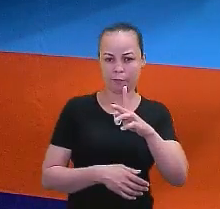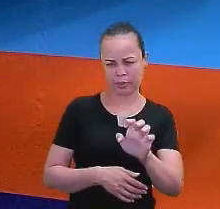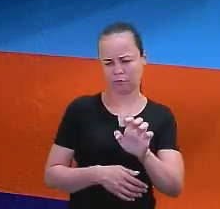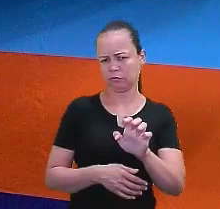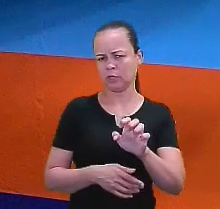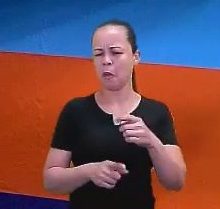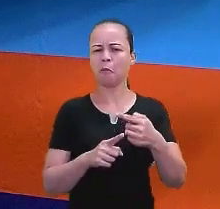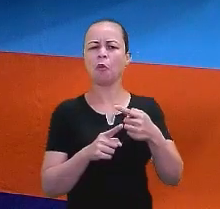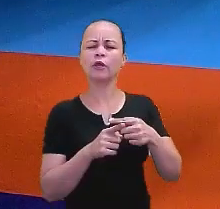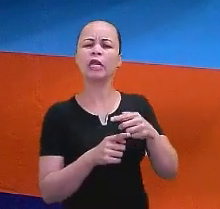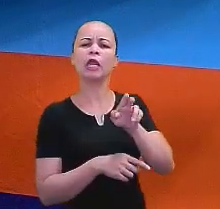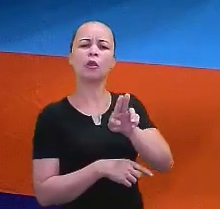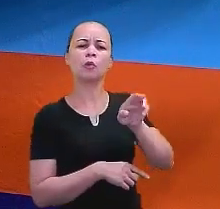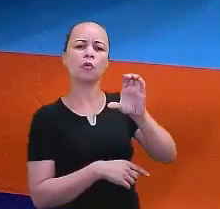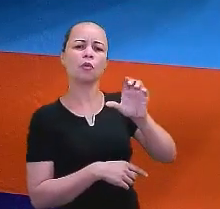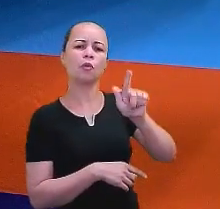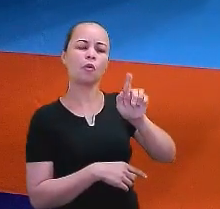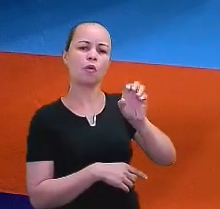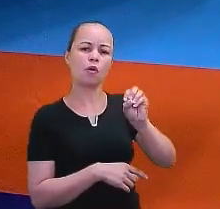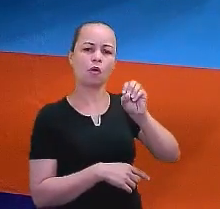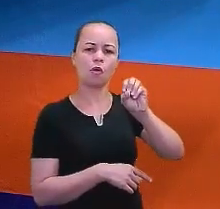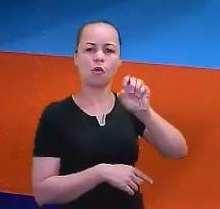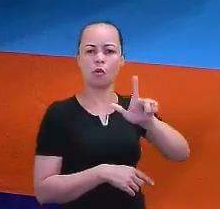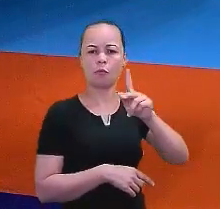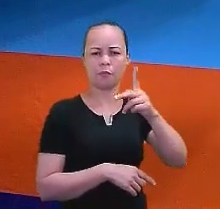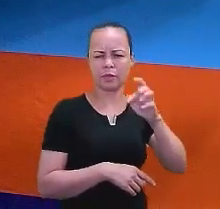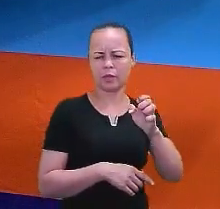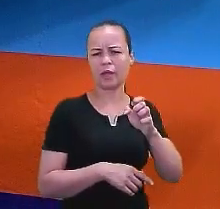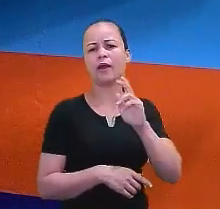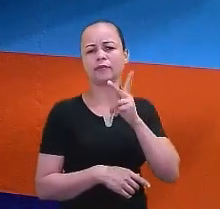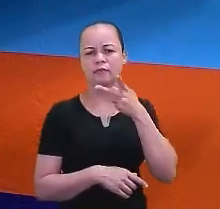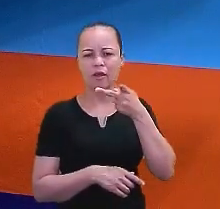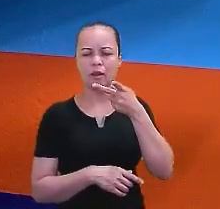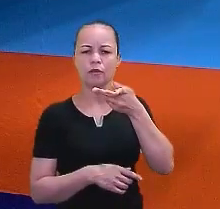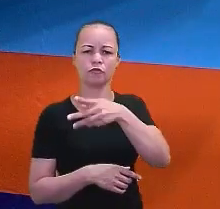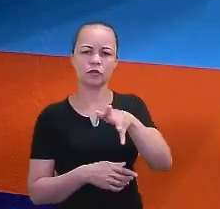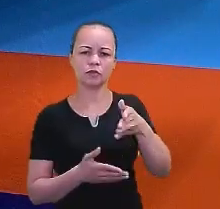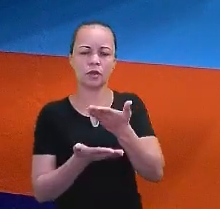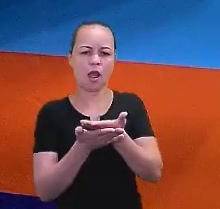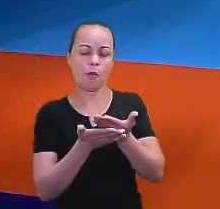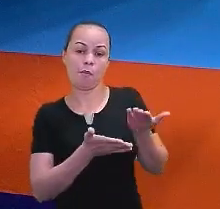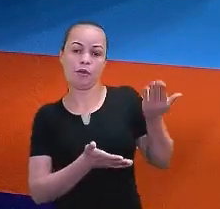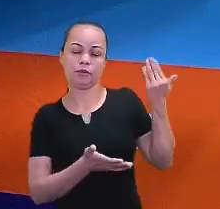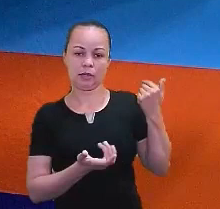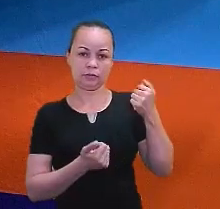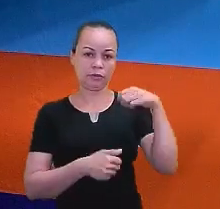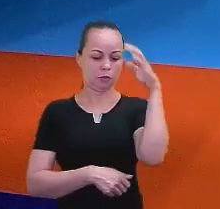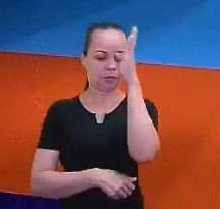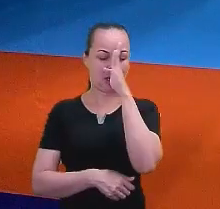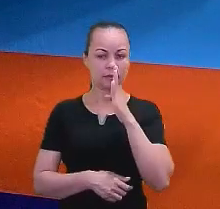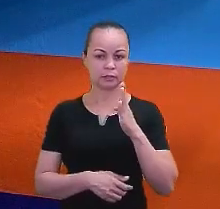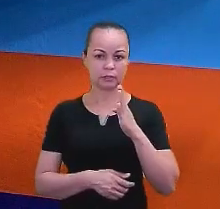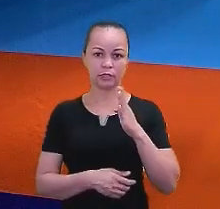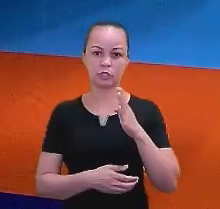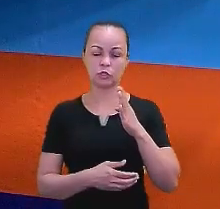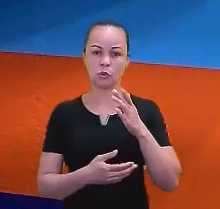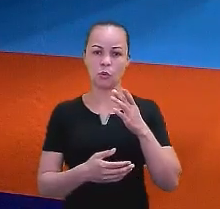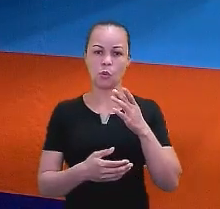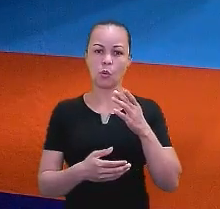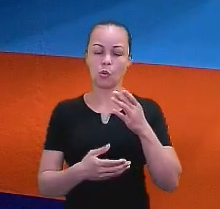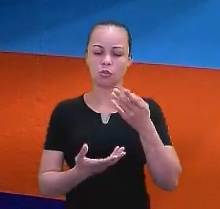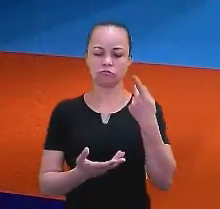dizemos que é um golpe? E eu até comentei com vocês em aulas passadas que o Brasil, ele, dentro da sua